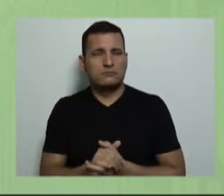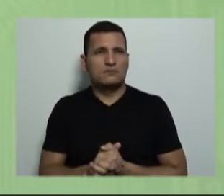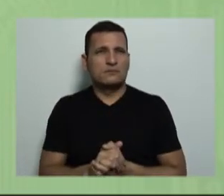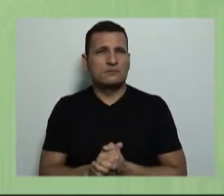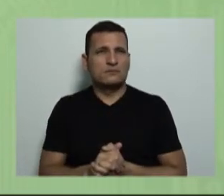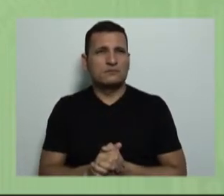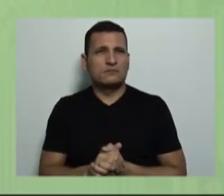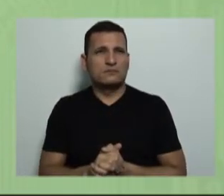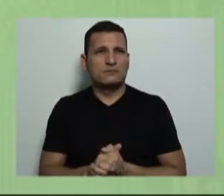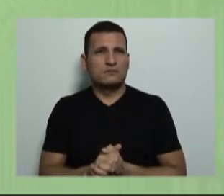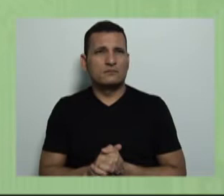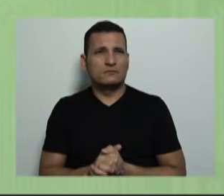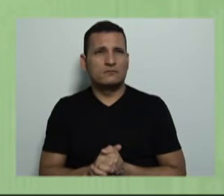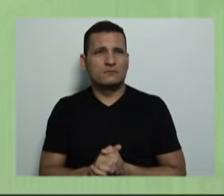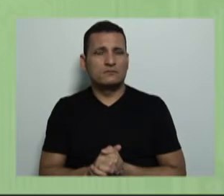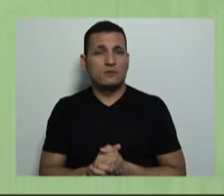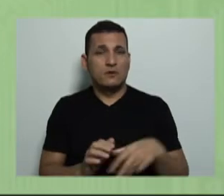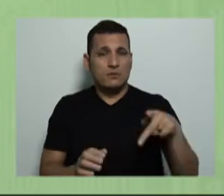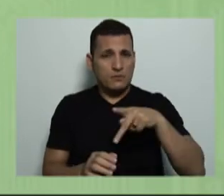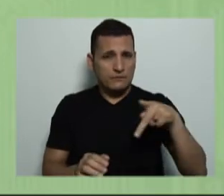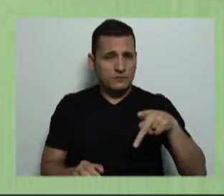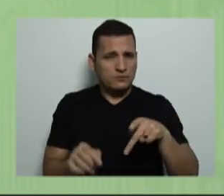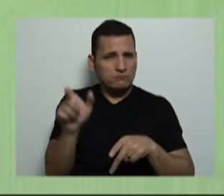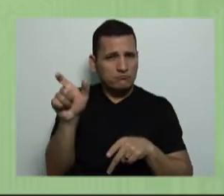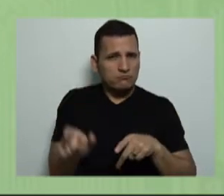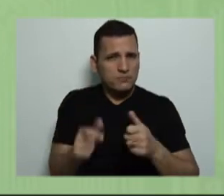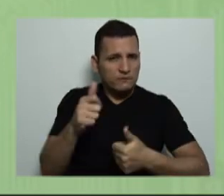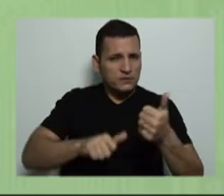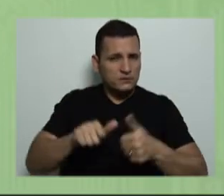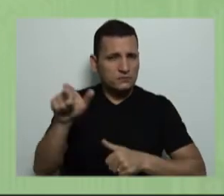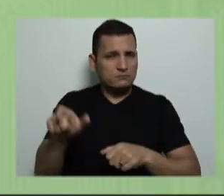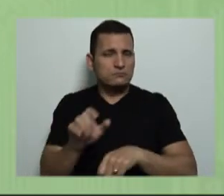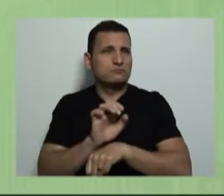avaliação do estagiário pelo professor orientador,